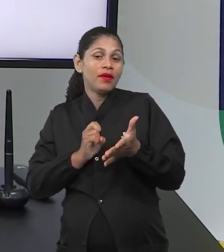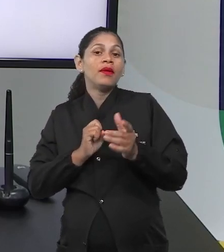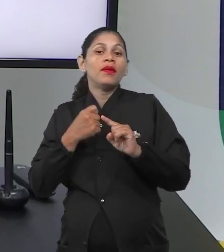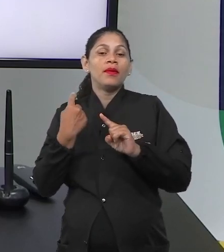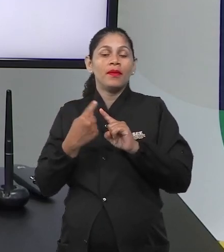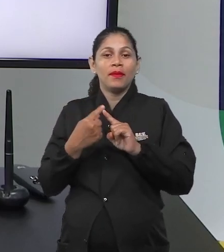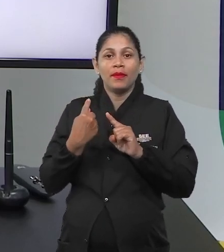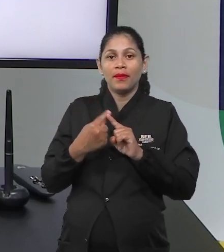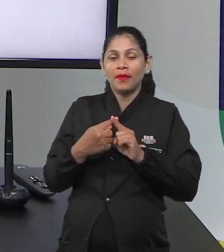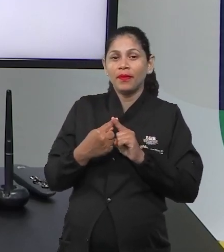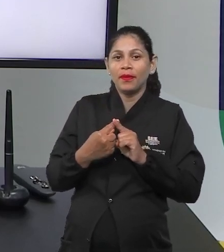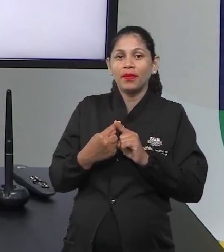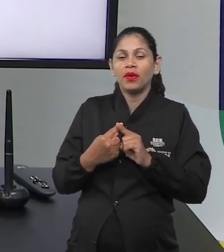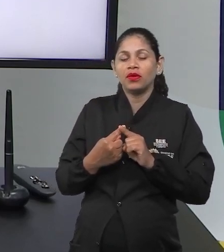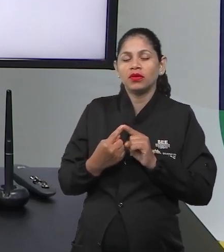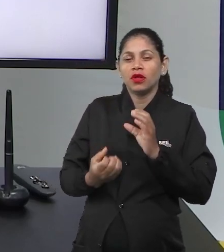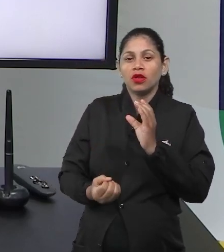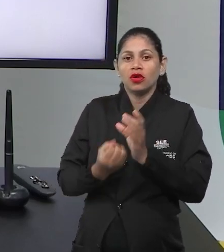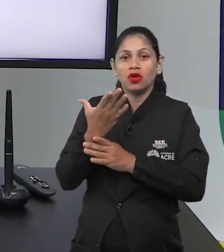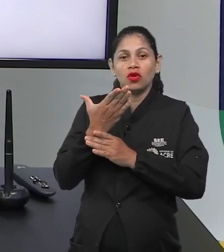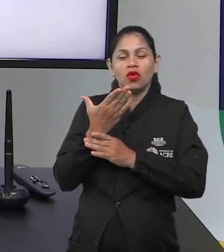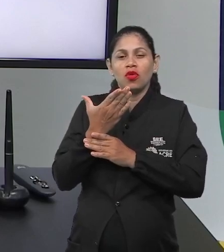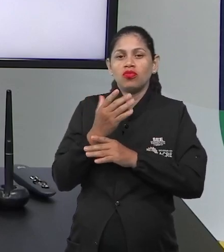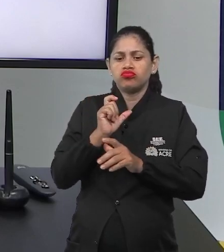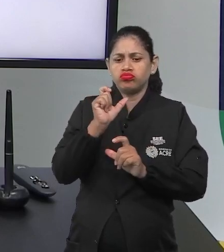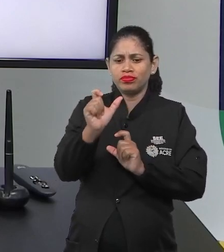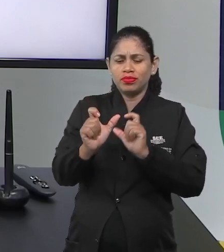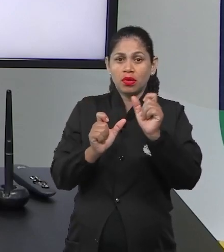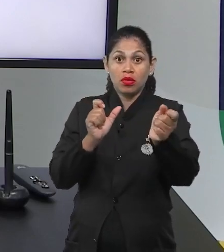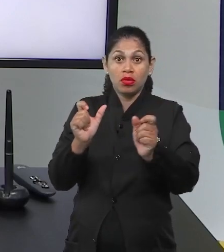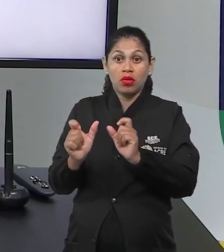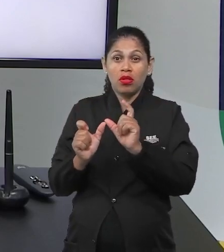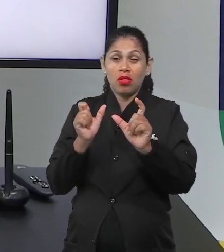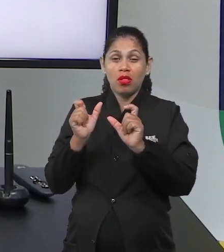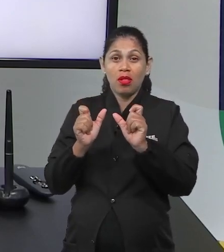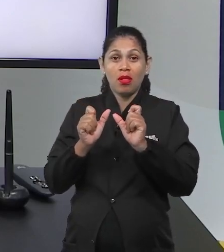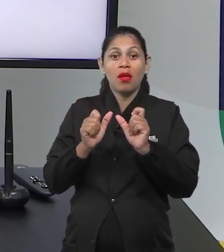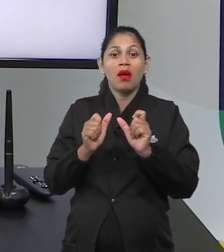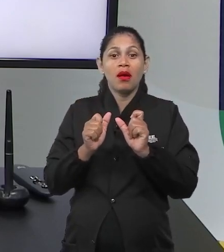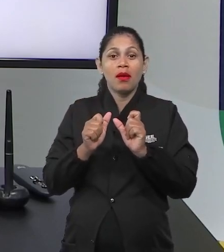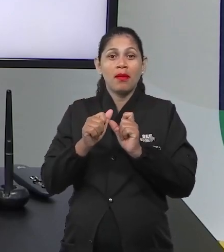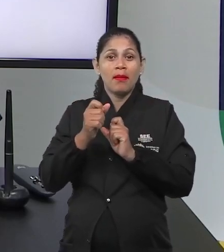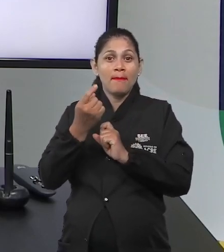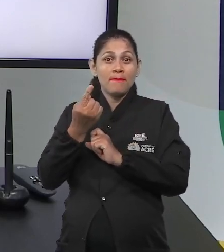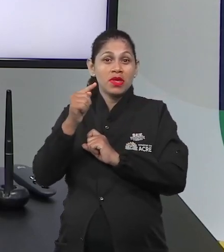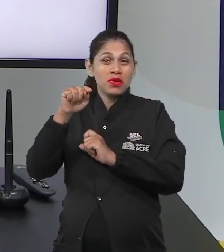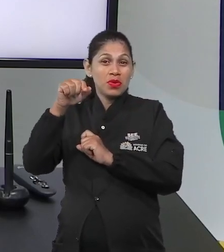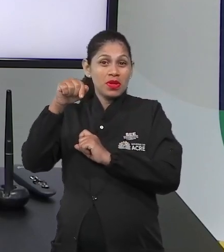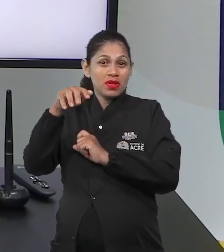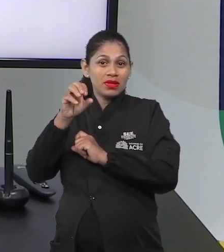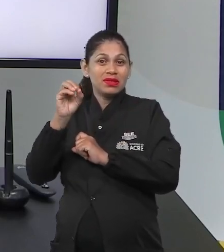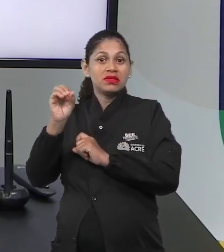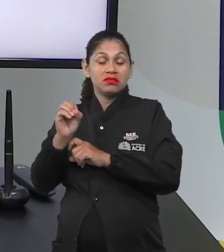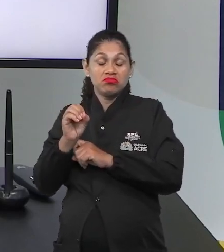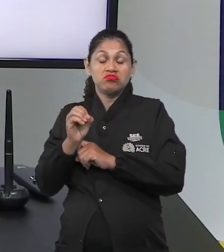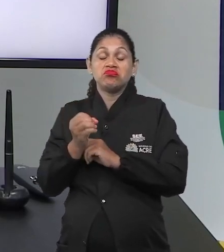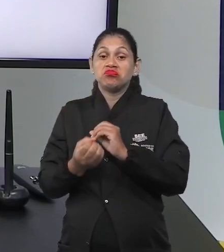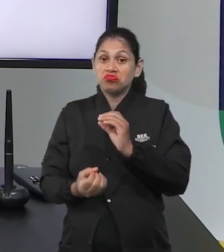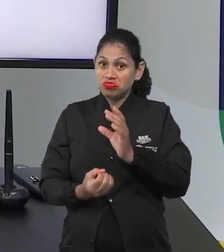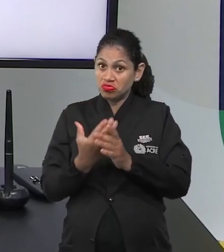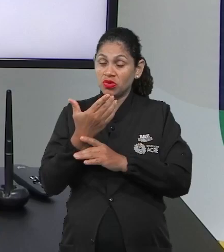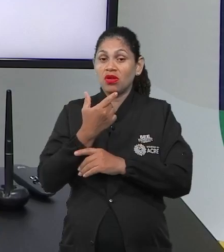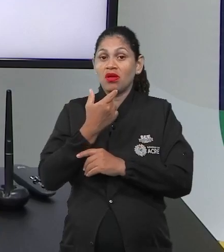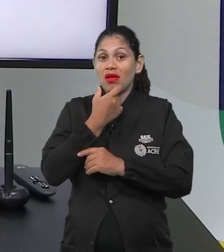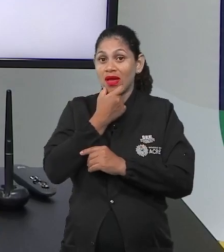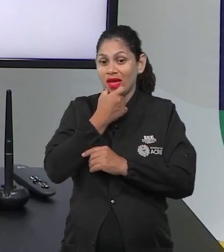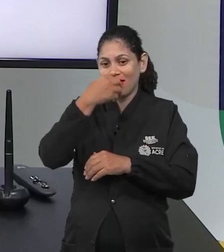Shakespeare criou cerca de 1.700 vocábulos na língua inglesa e muitos deles ainda são utilizados hoje em dia.